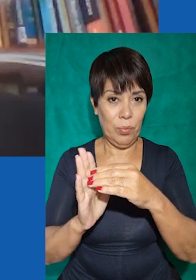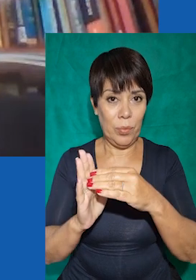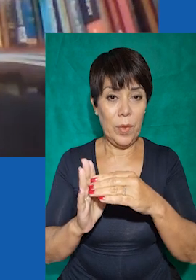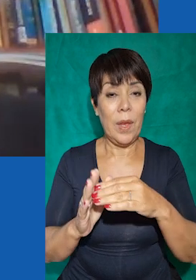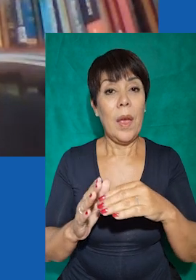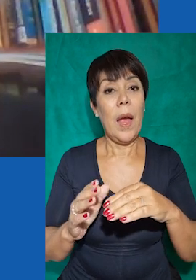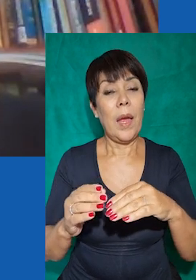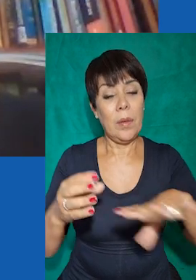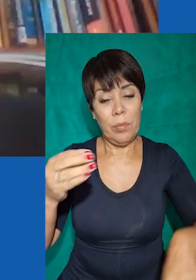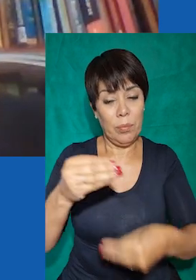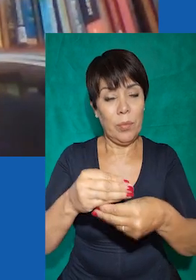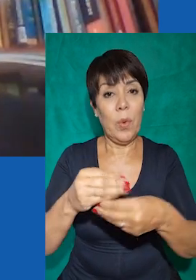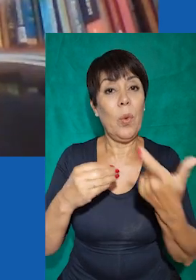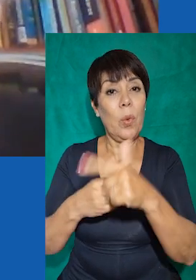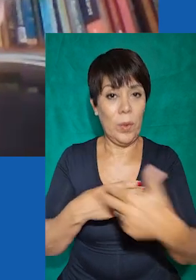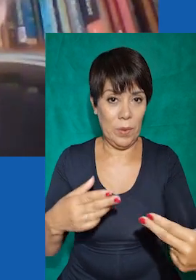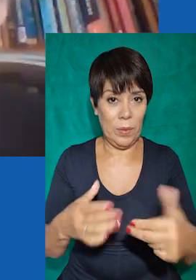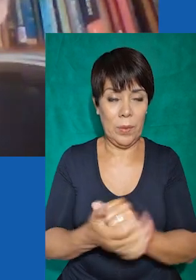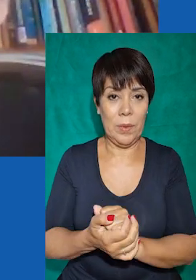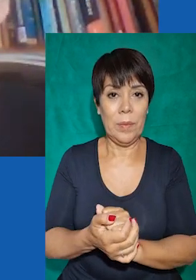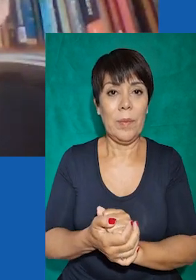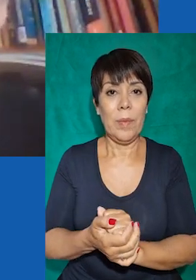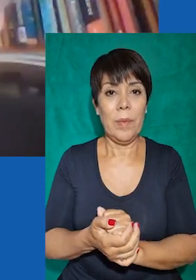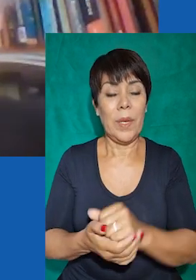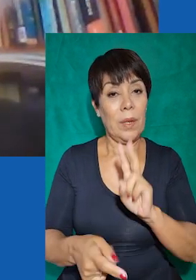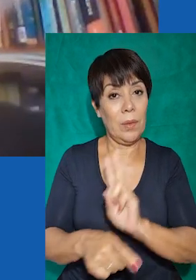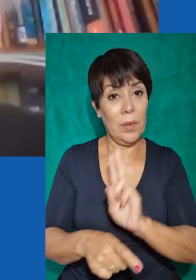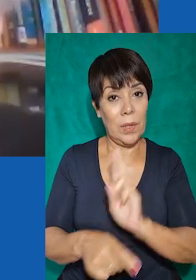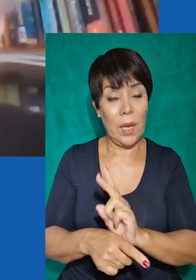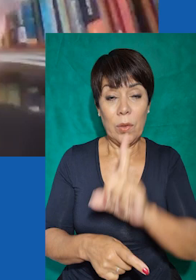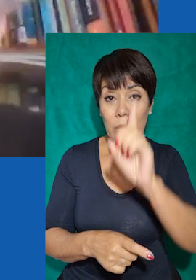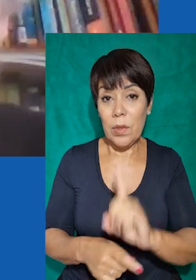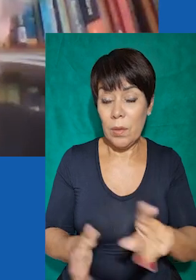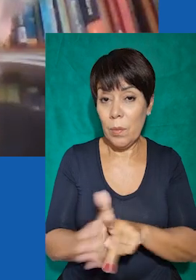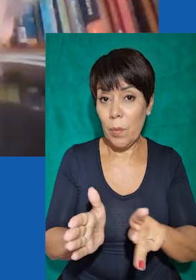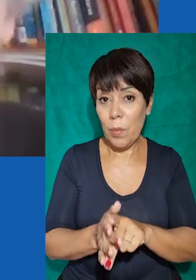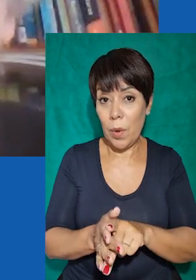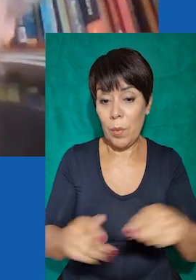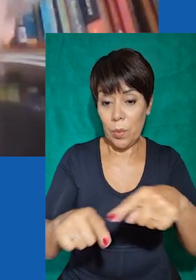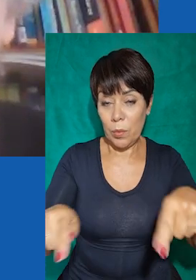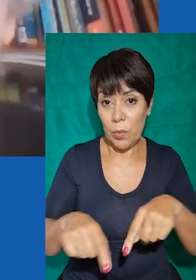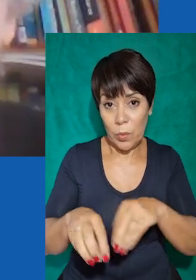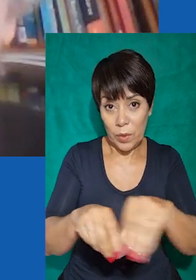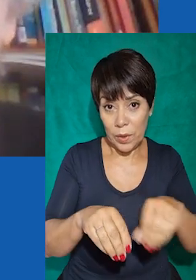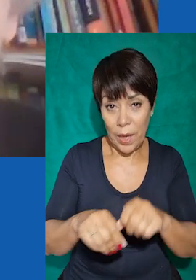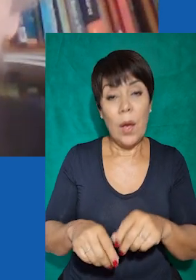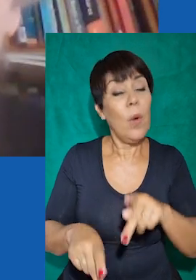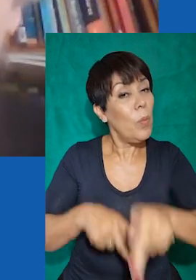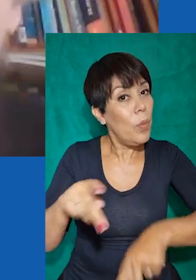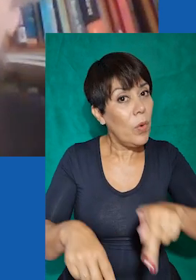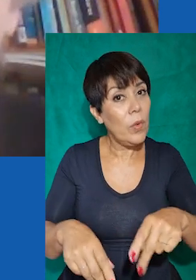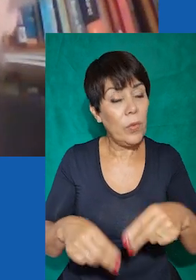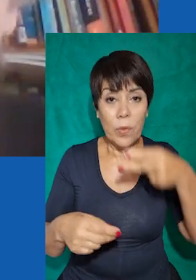acrescentaram uma outra condição, que para que guardassem os seus direitos às suas terras, então os indígenas